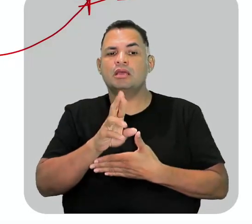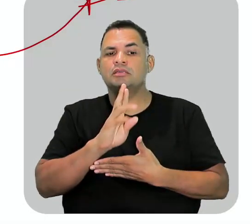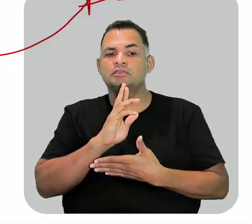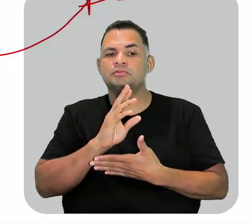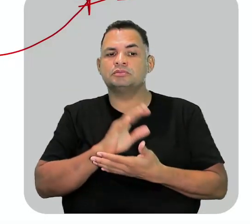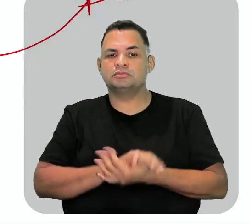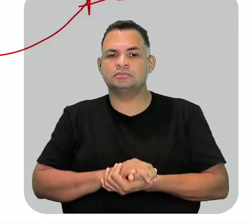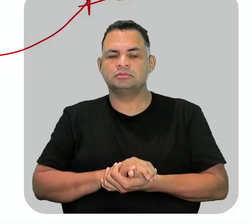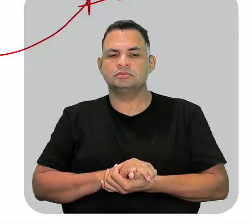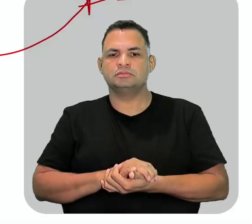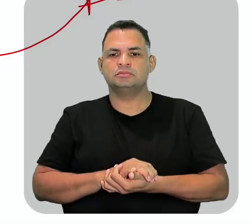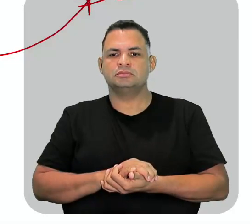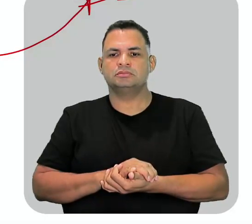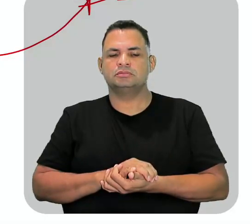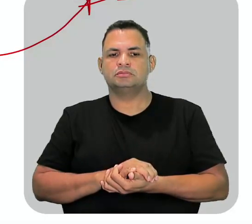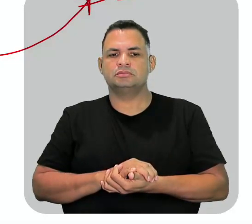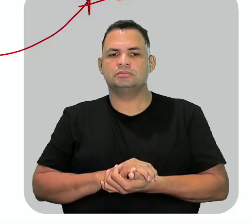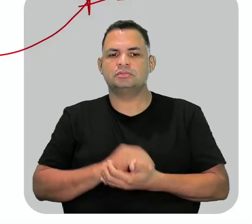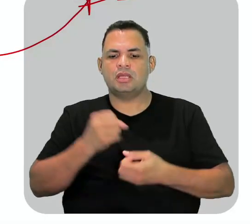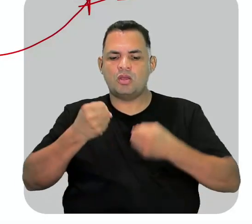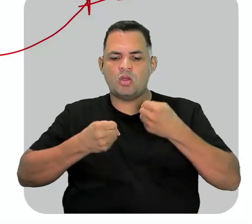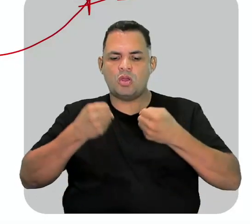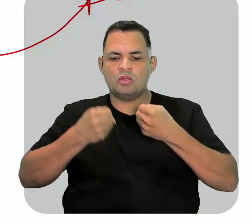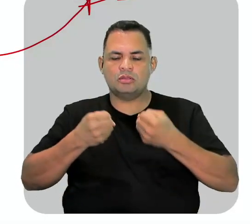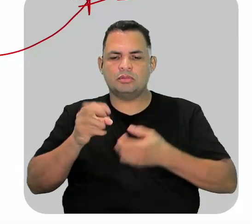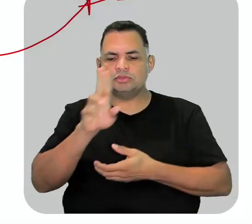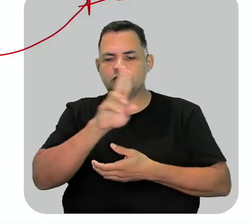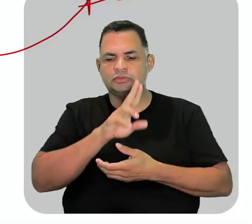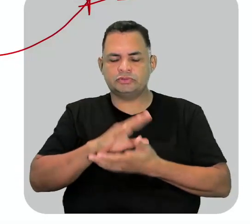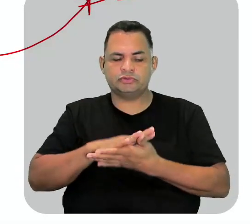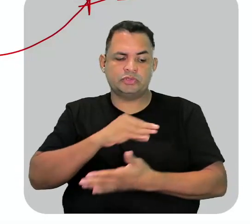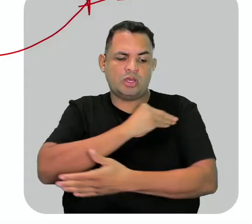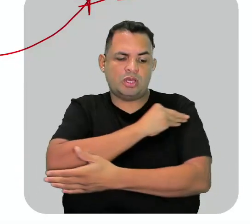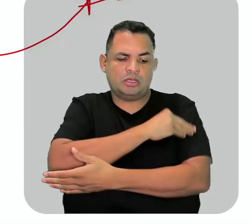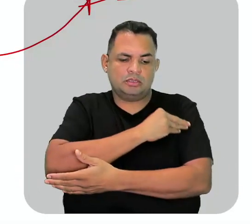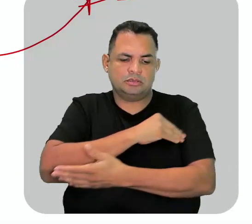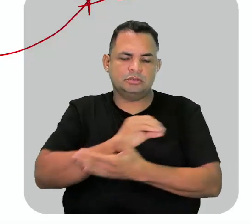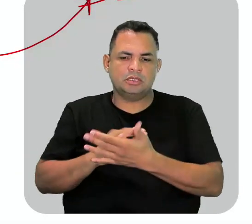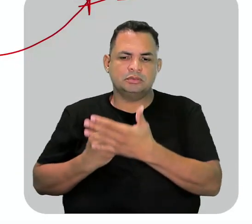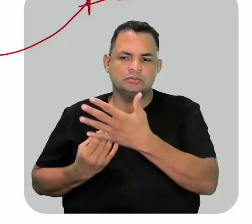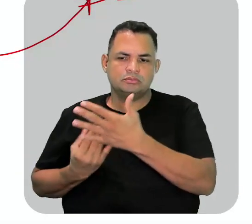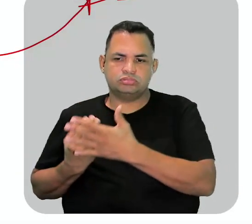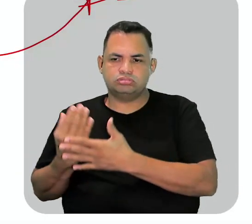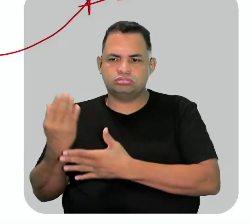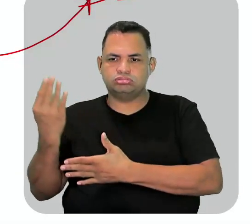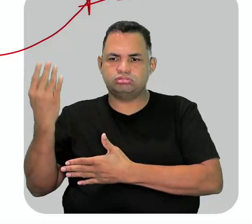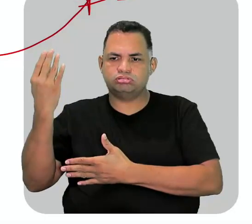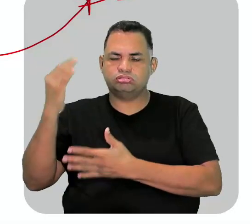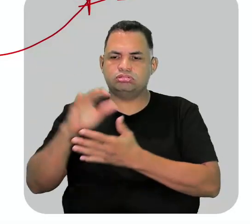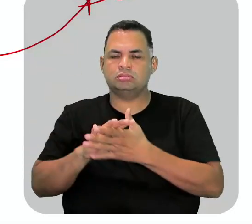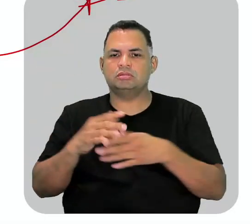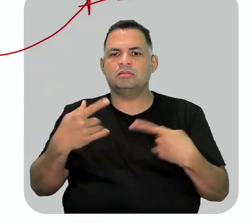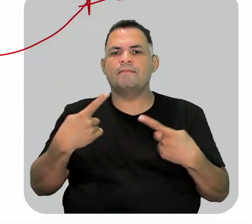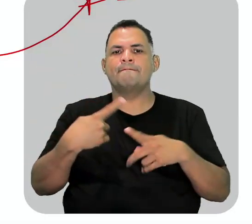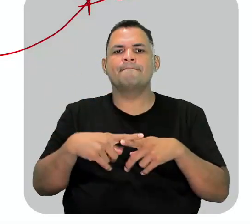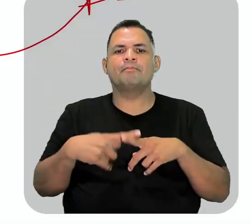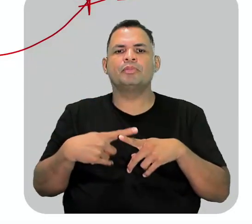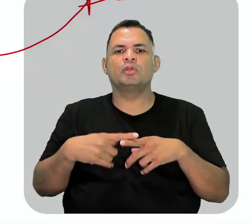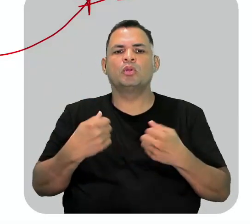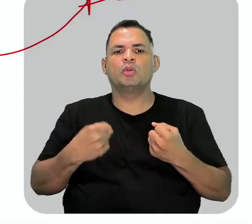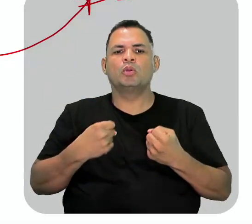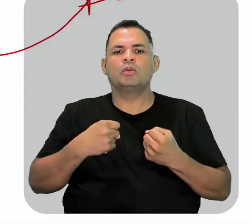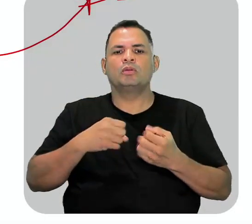responda. Ele está falando que os automóveis a álcool emitem grande quantidade de aldeídos. E aí ele quer saber como que